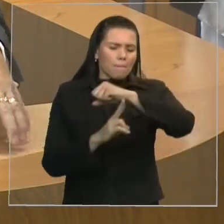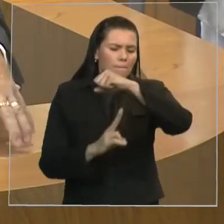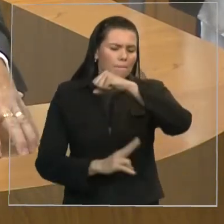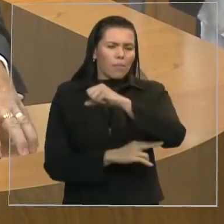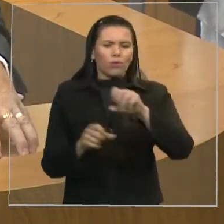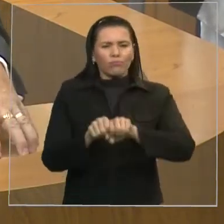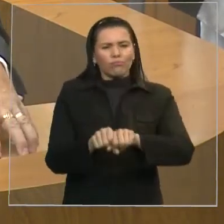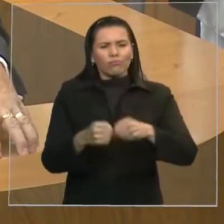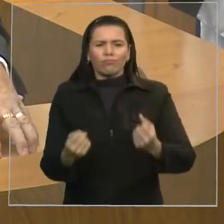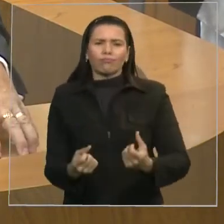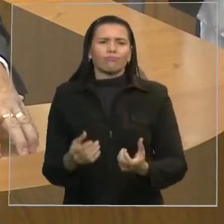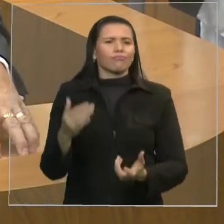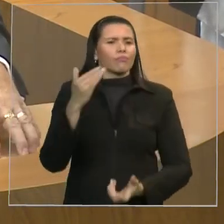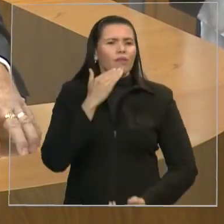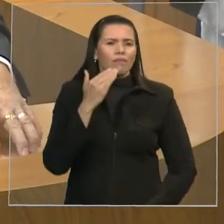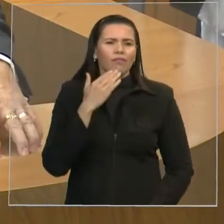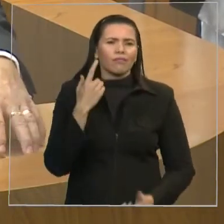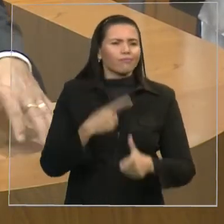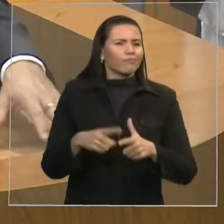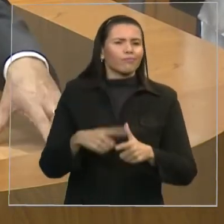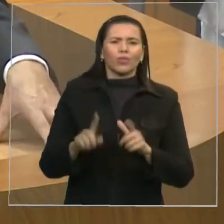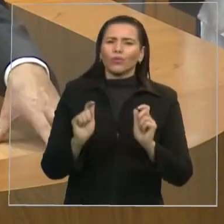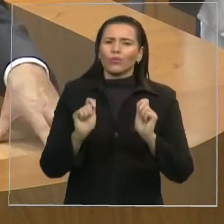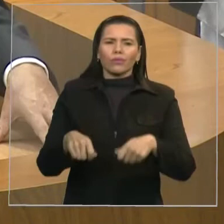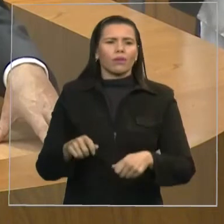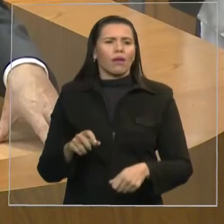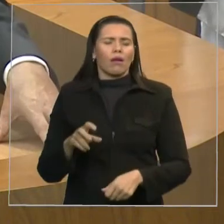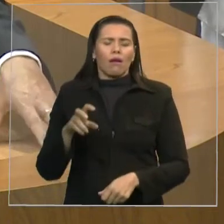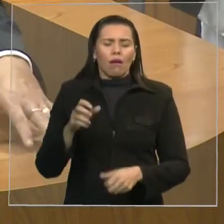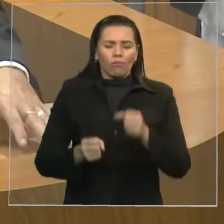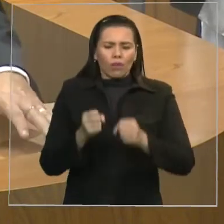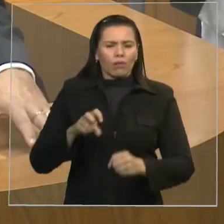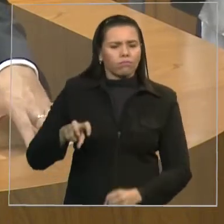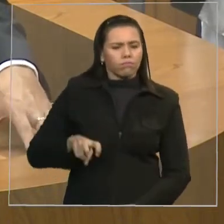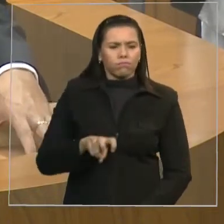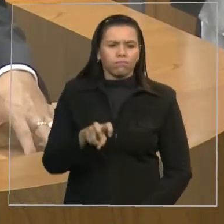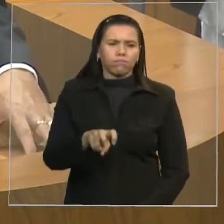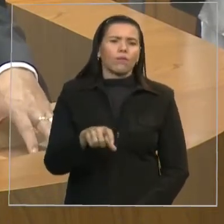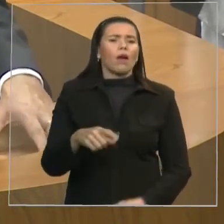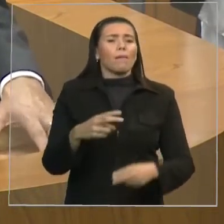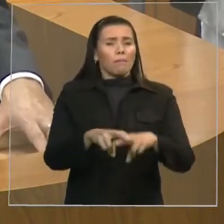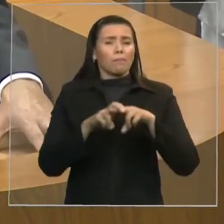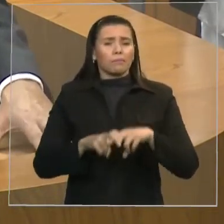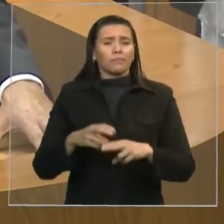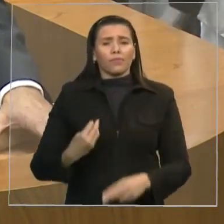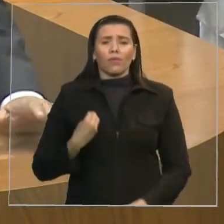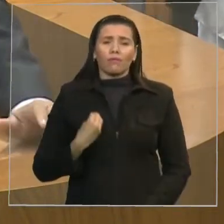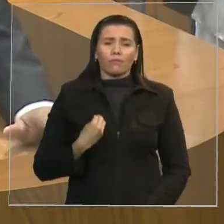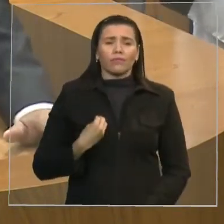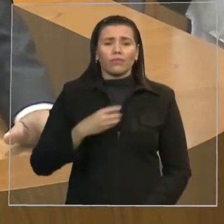quebradas ou intrafegáveis, fazendo com que a vida do cidadão local